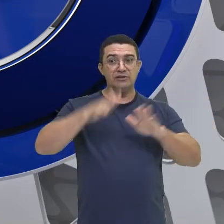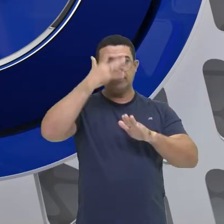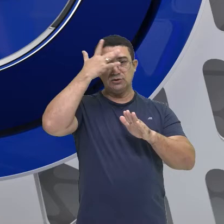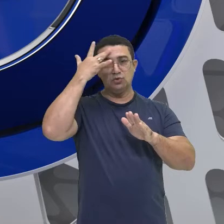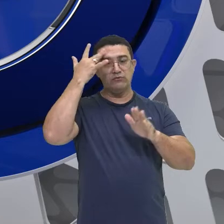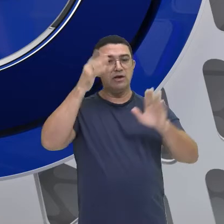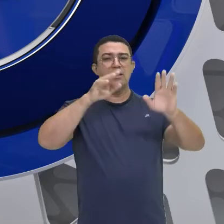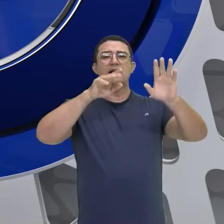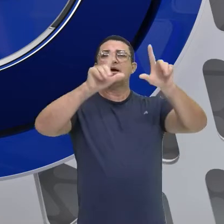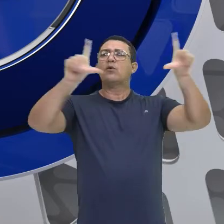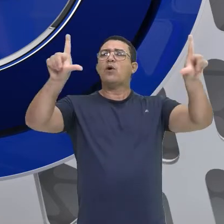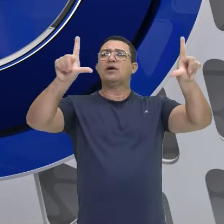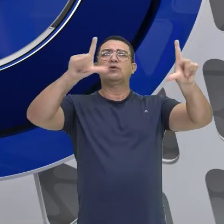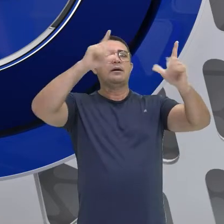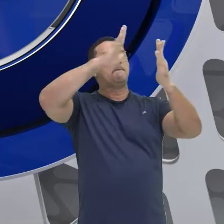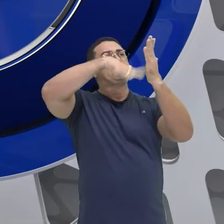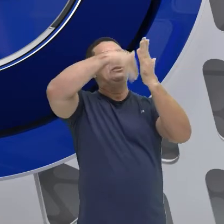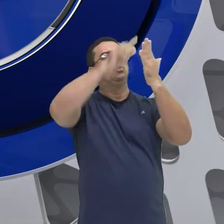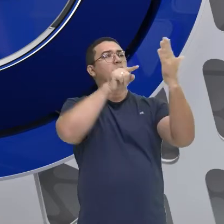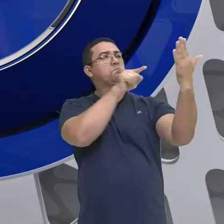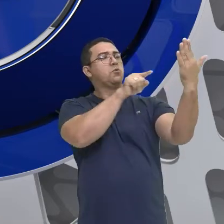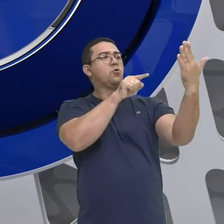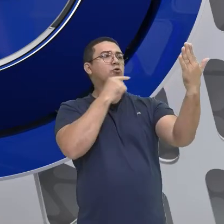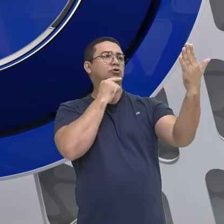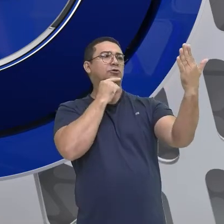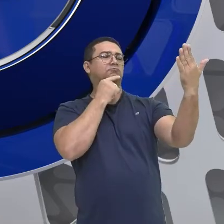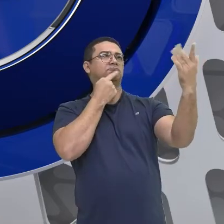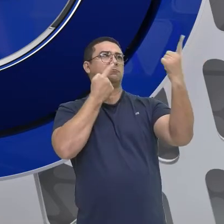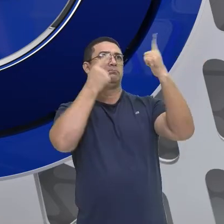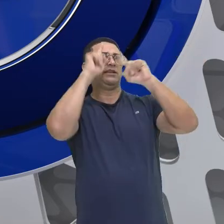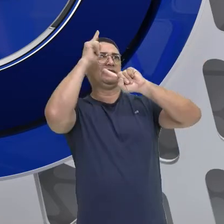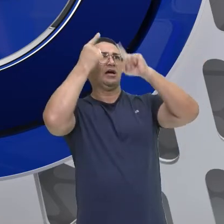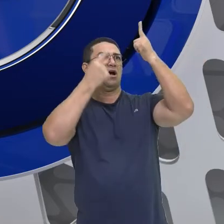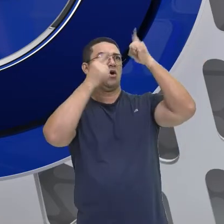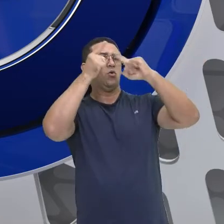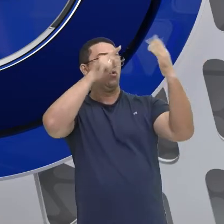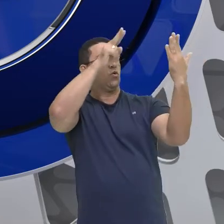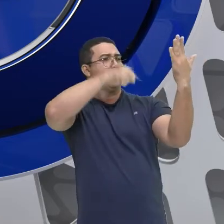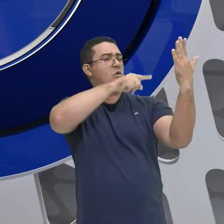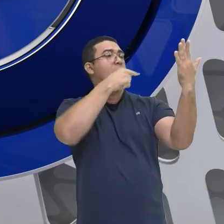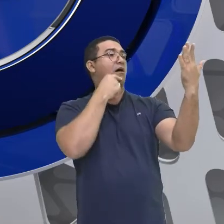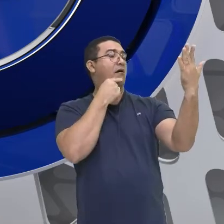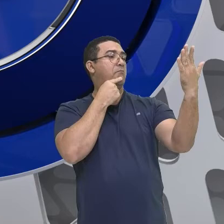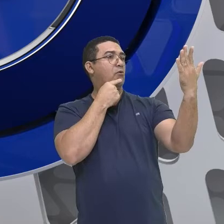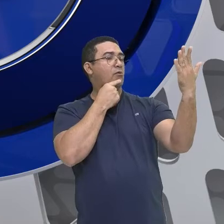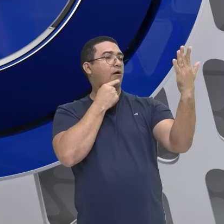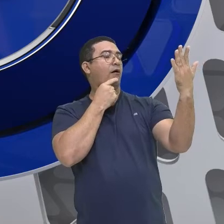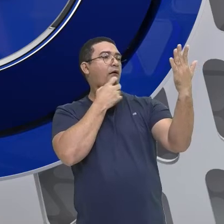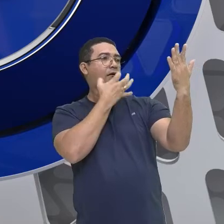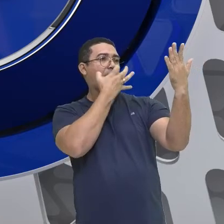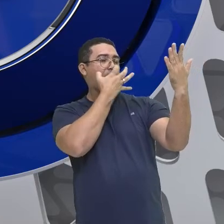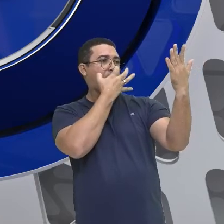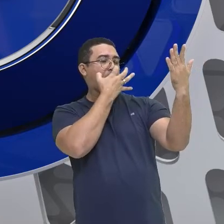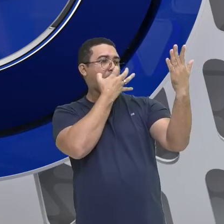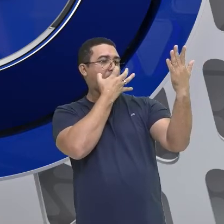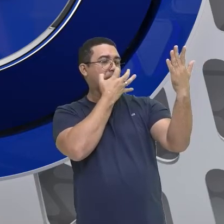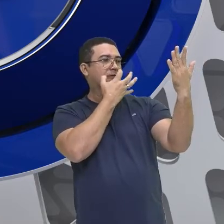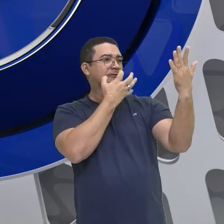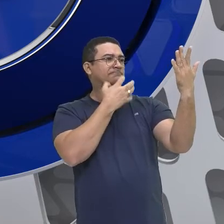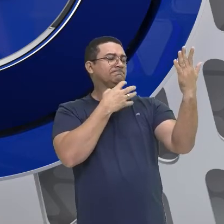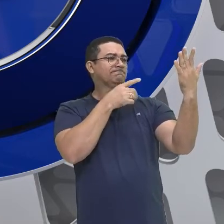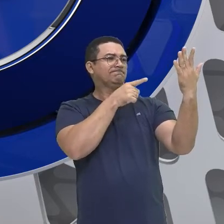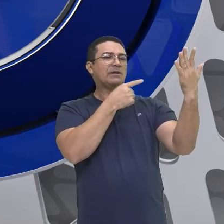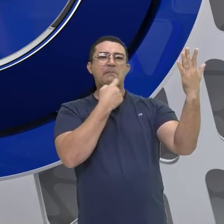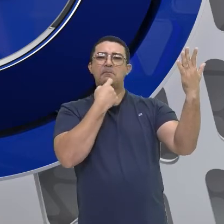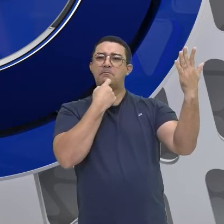olha uma obra expressionista, né? Você fica com alguma sensação, aquela angústia, né? Mas